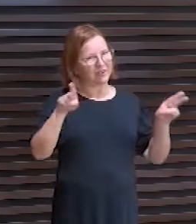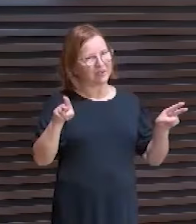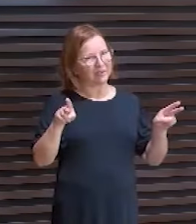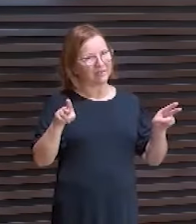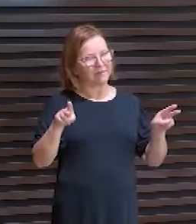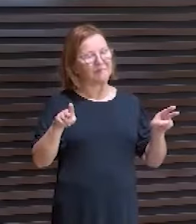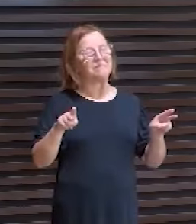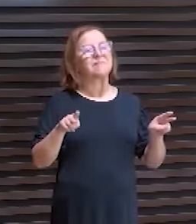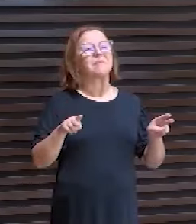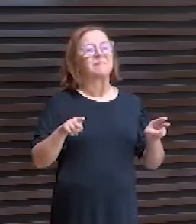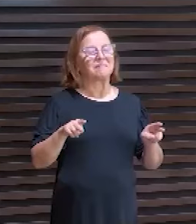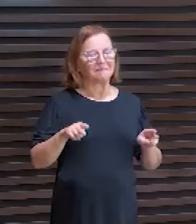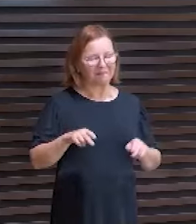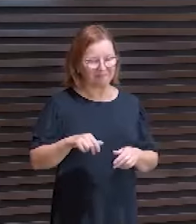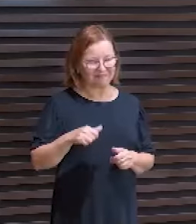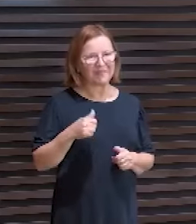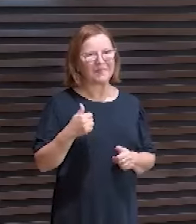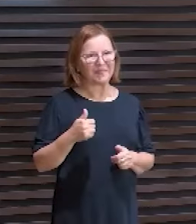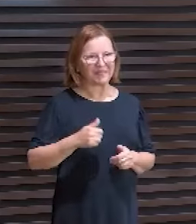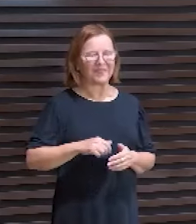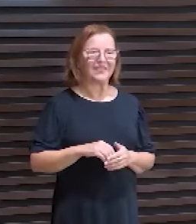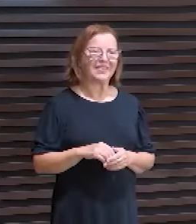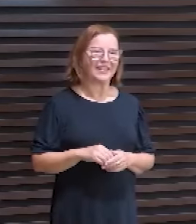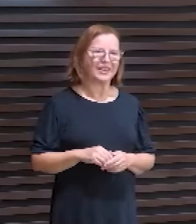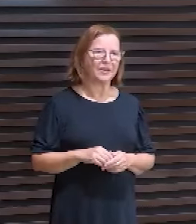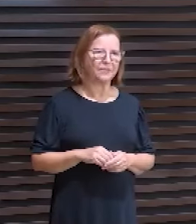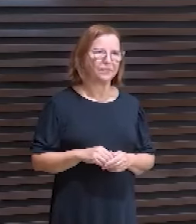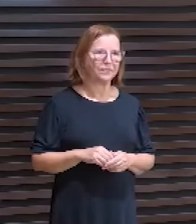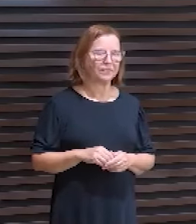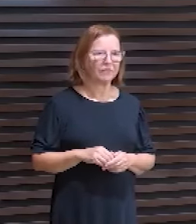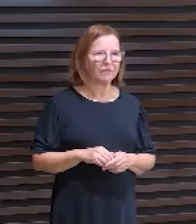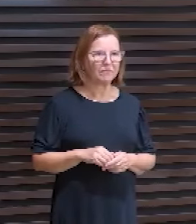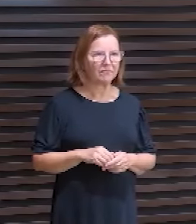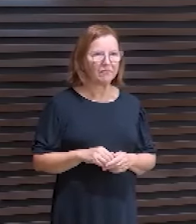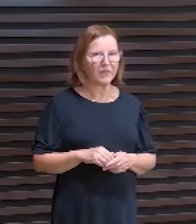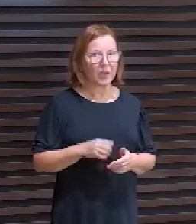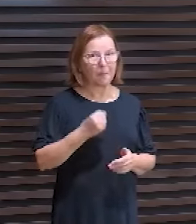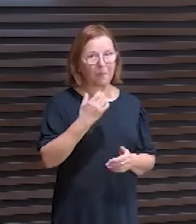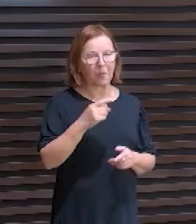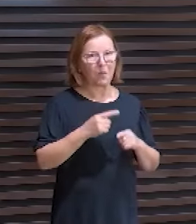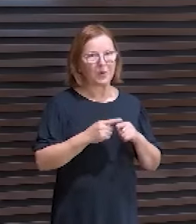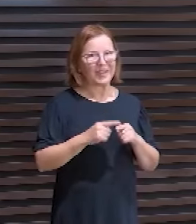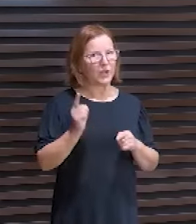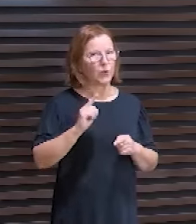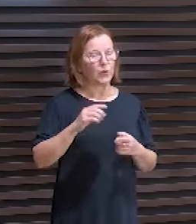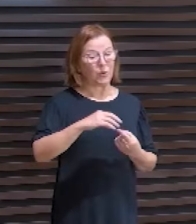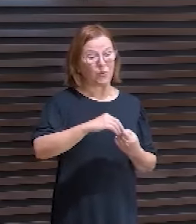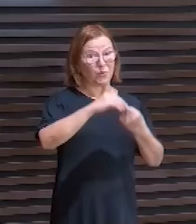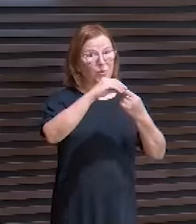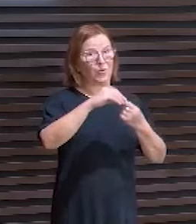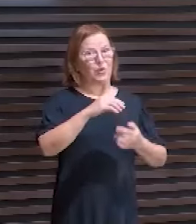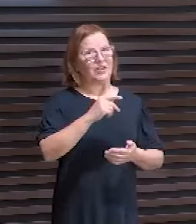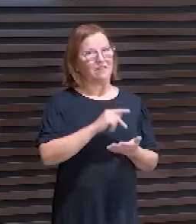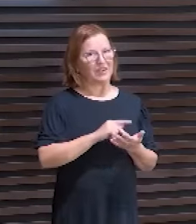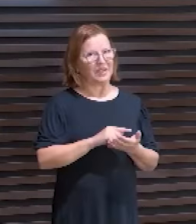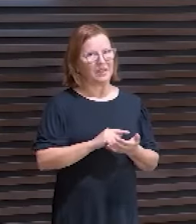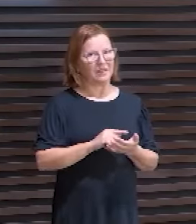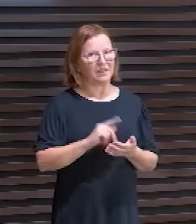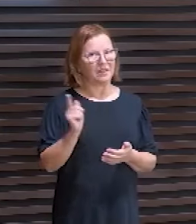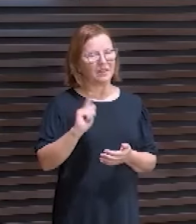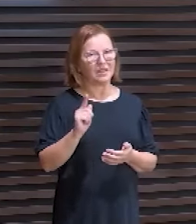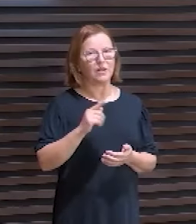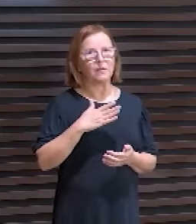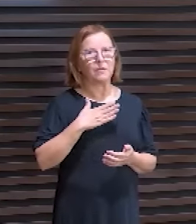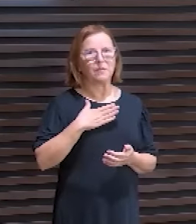legal aí é que é o legal porque eu não sou o dono da verdade não é o que eu penso que tá